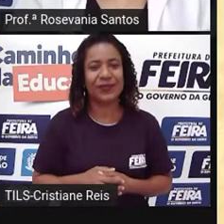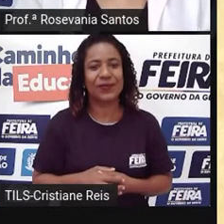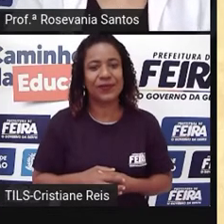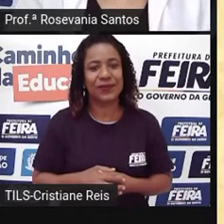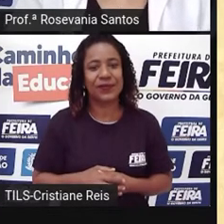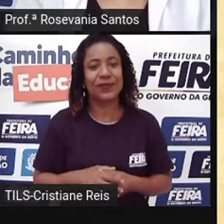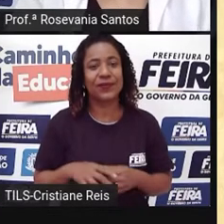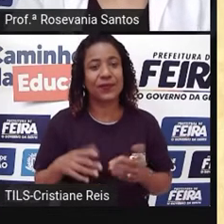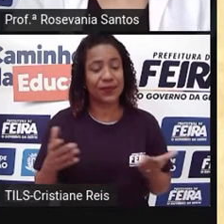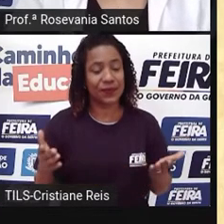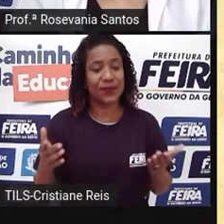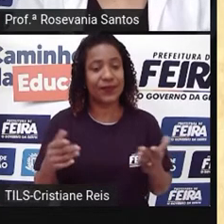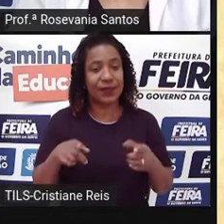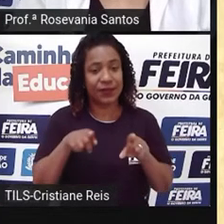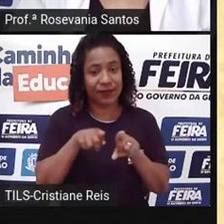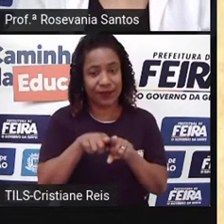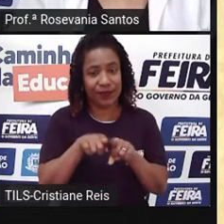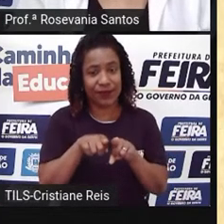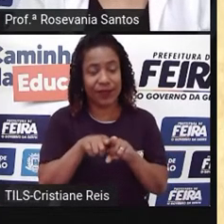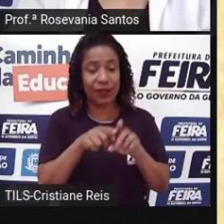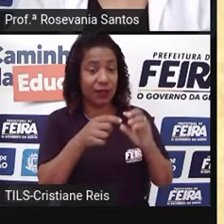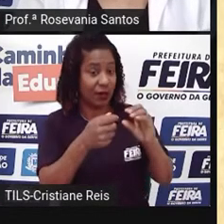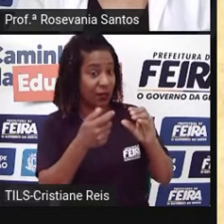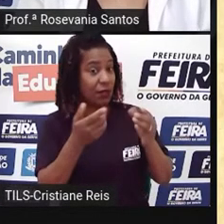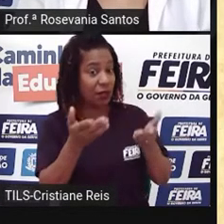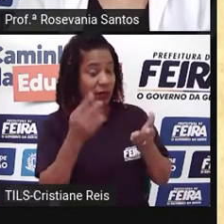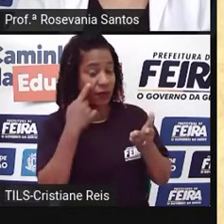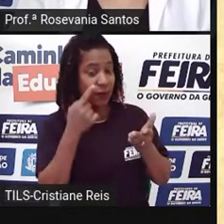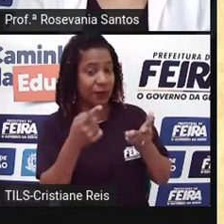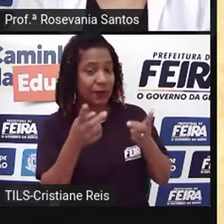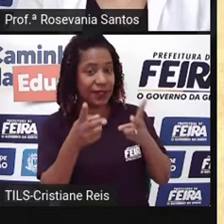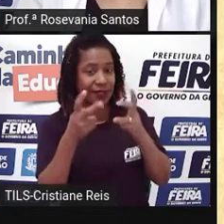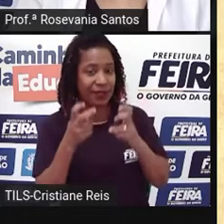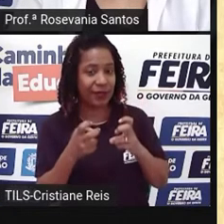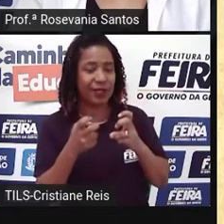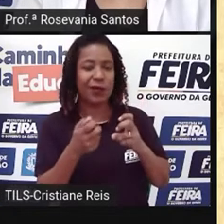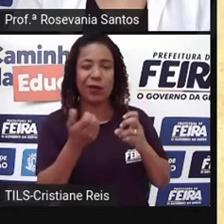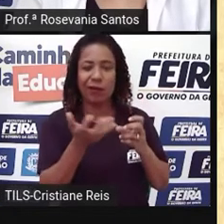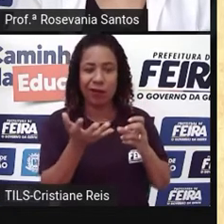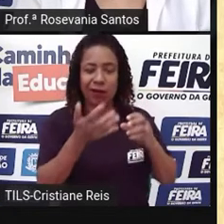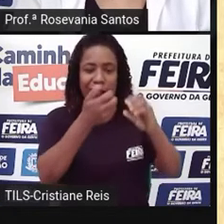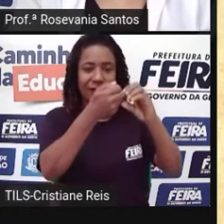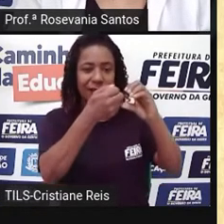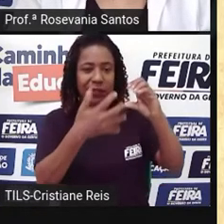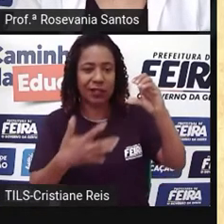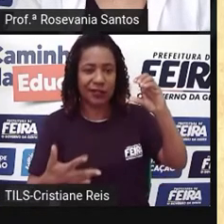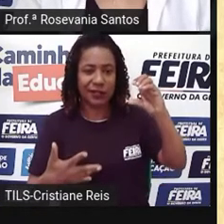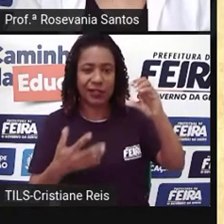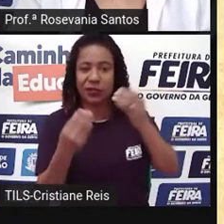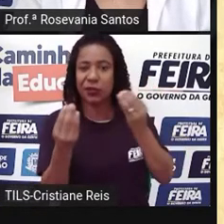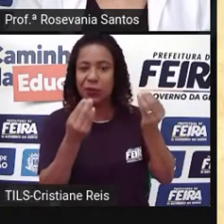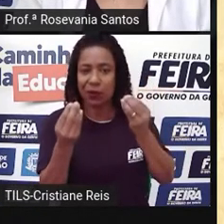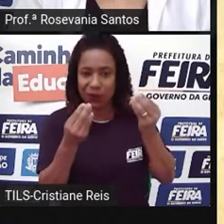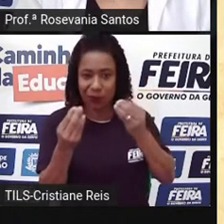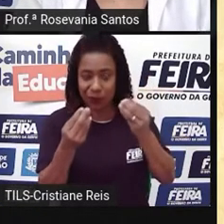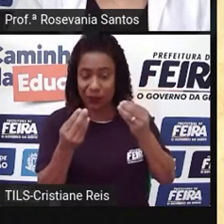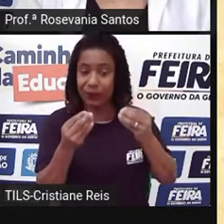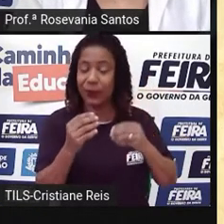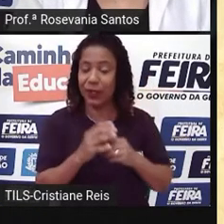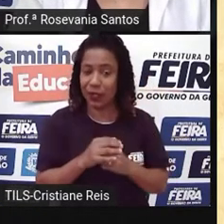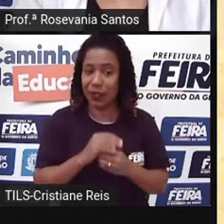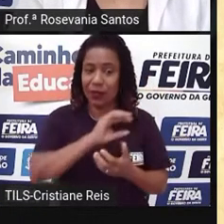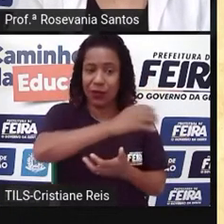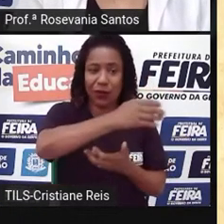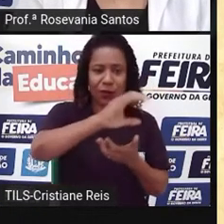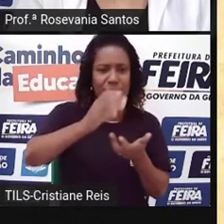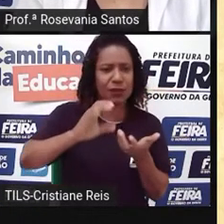Bom, na realidade, nós temos aqui algumas características físicas, né, para a gente ir observando aí. Então, o continente africano, ele, como